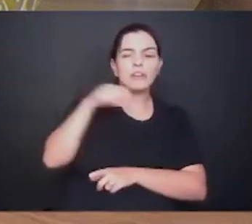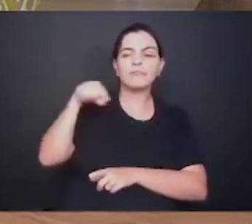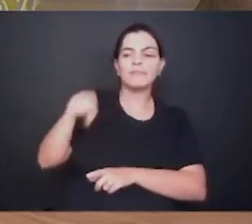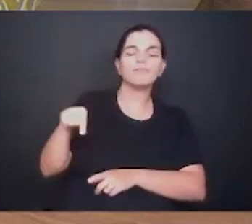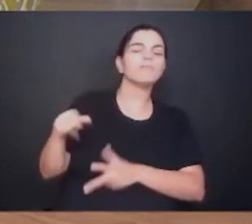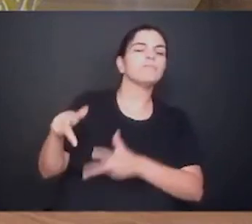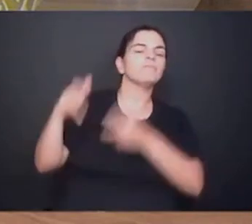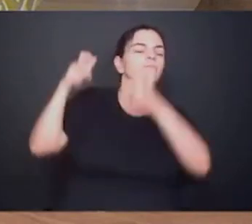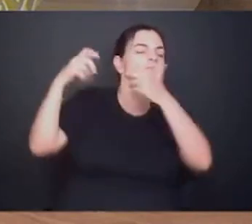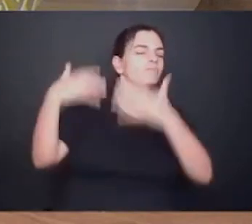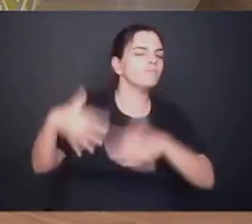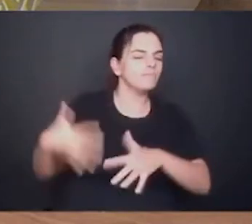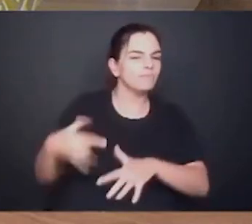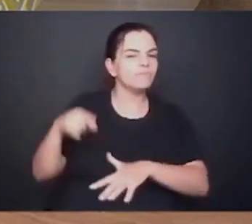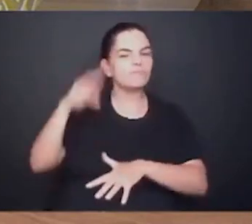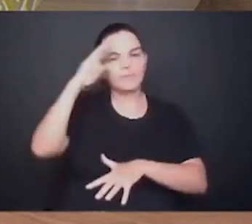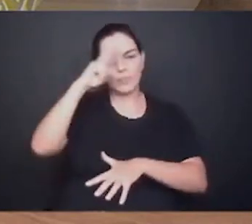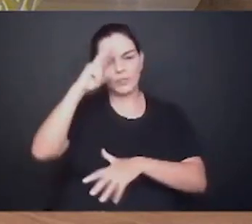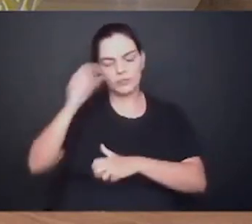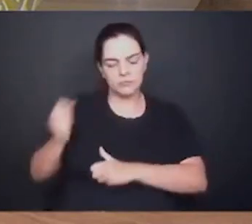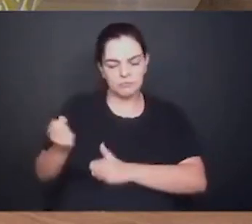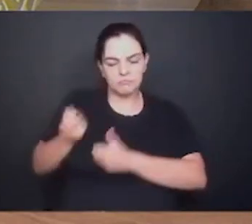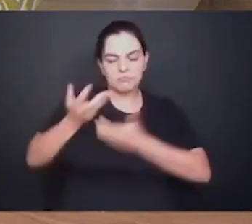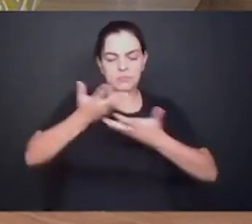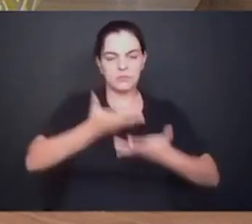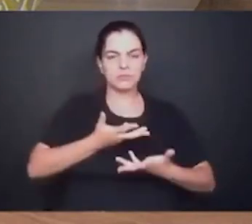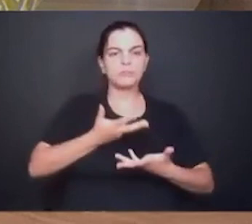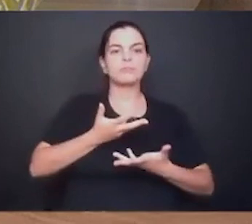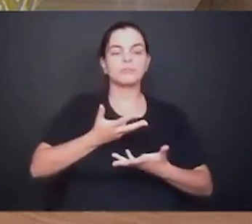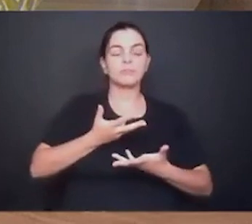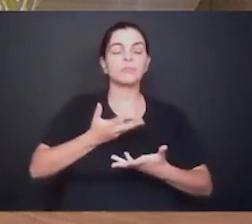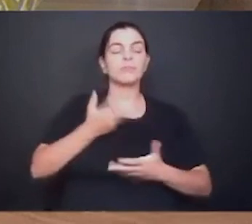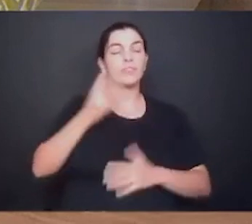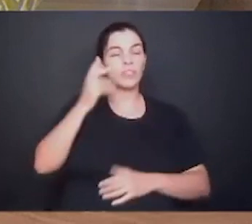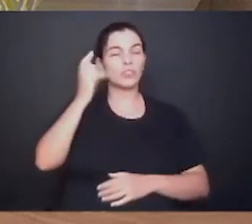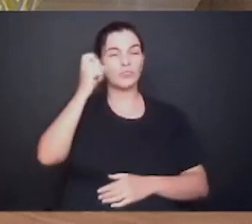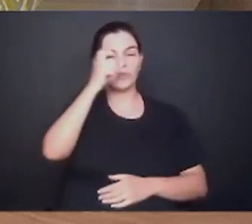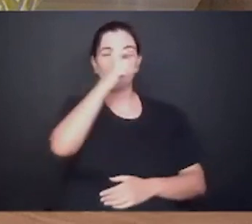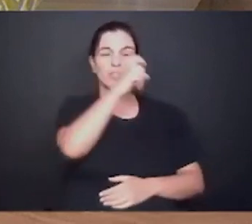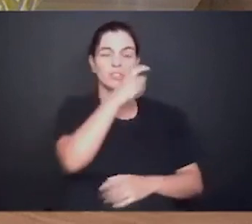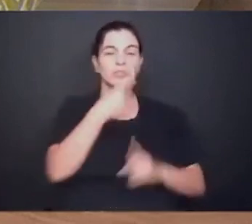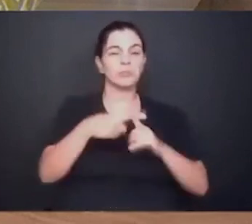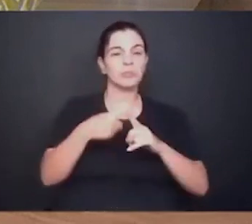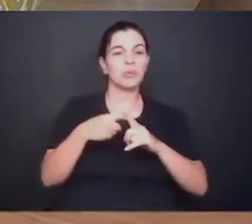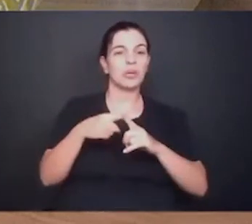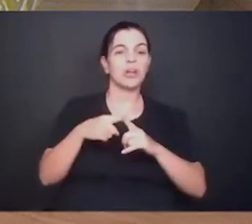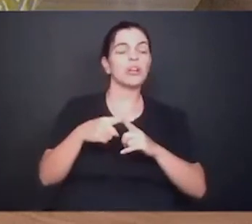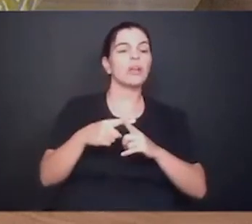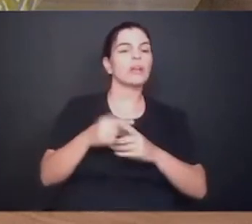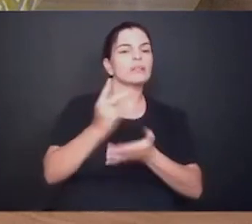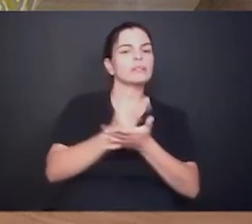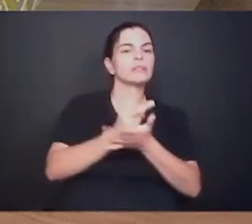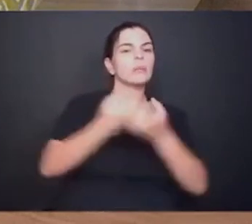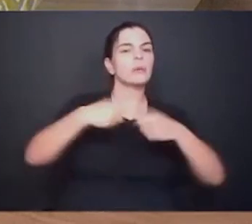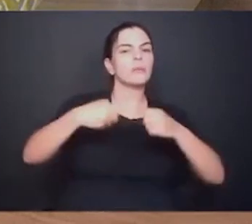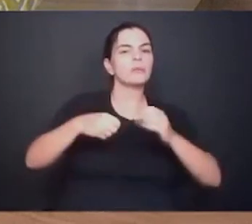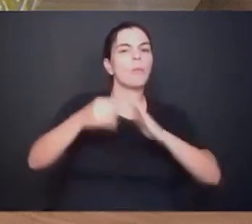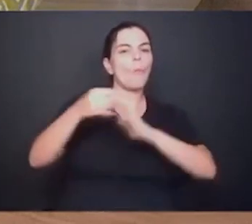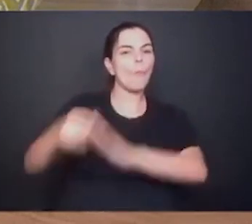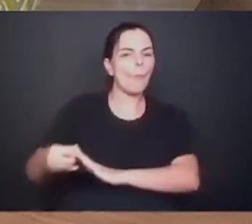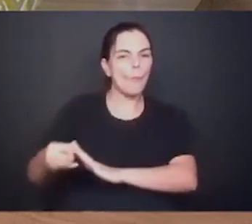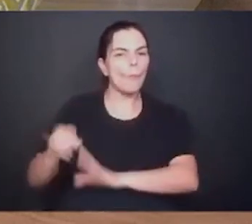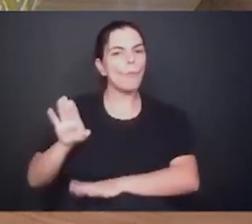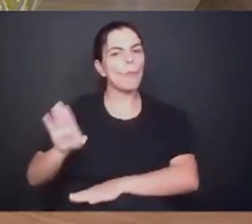passado, principalmente quando ele foi silenciado ou enterrado. Nós precisamos sempre falar da resistência do povo preto?